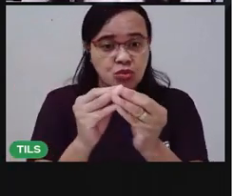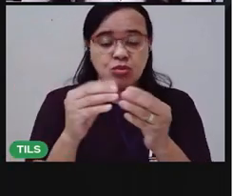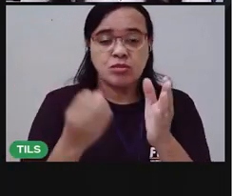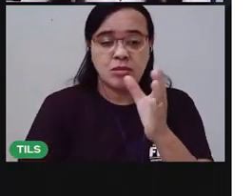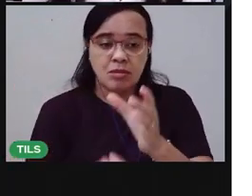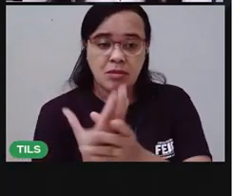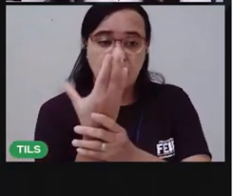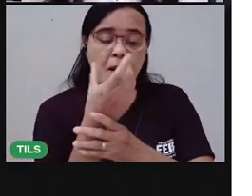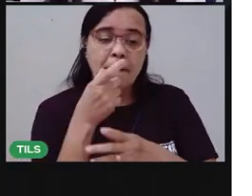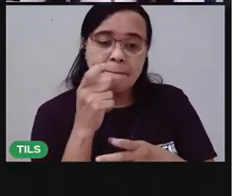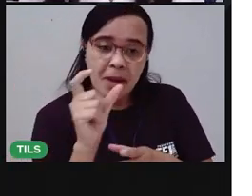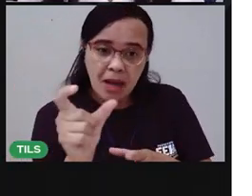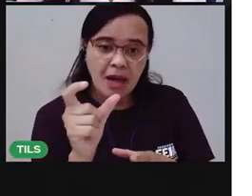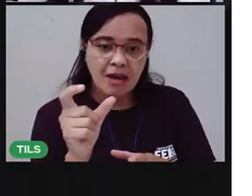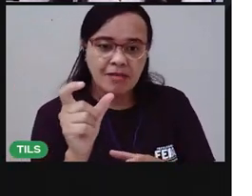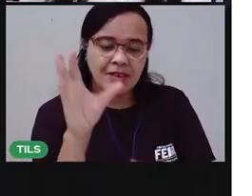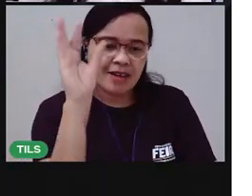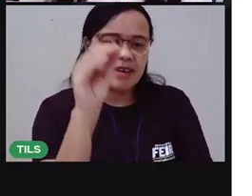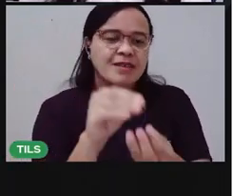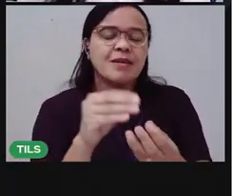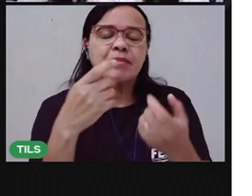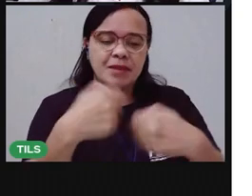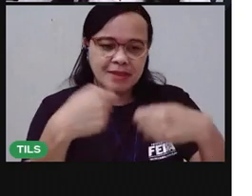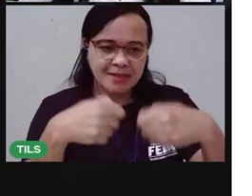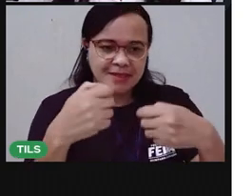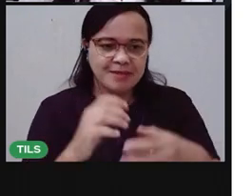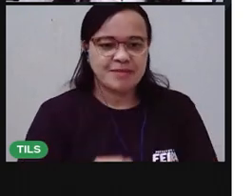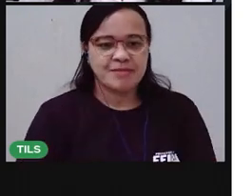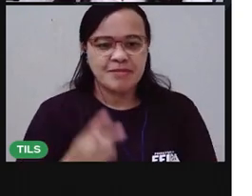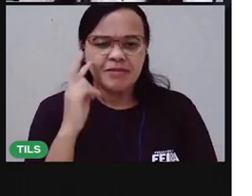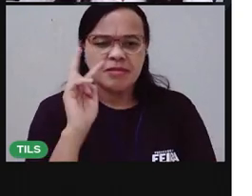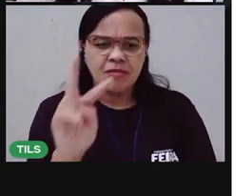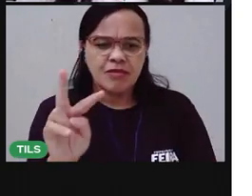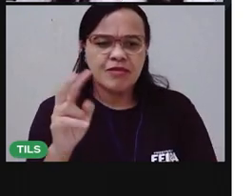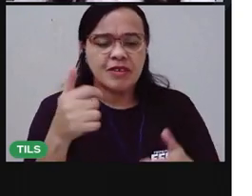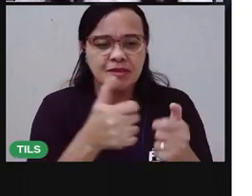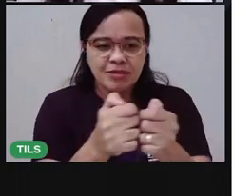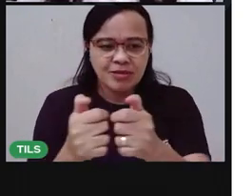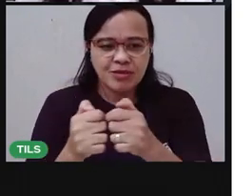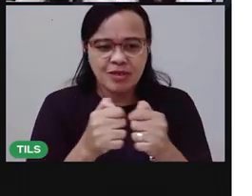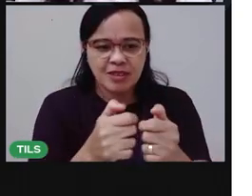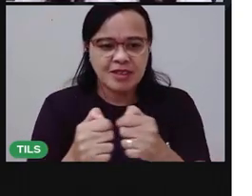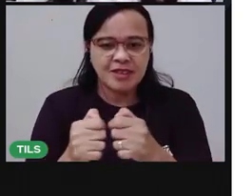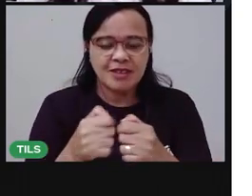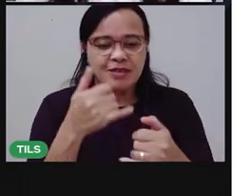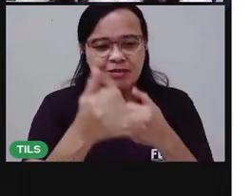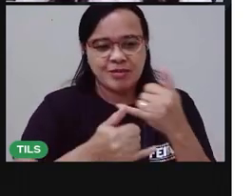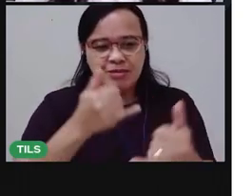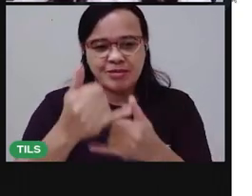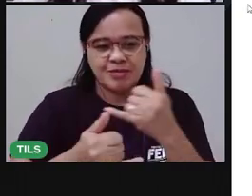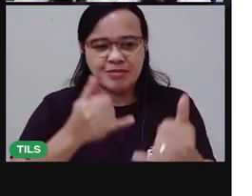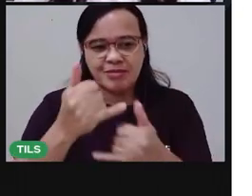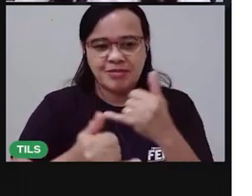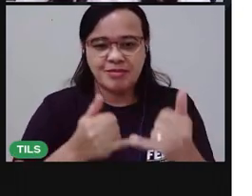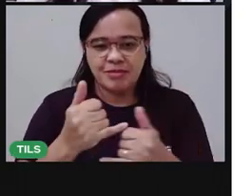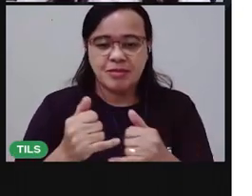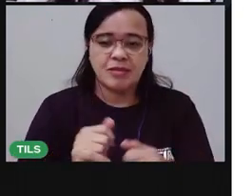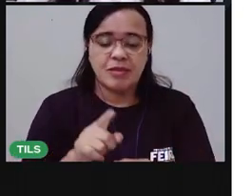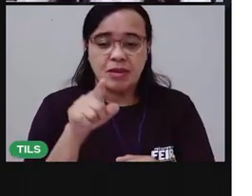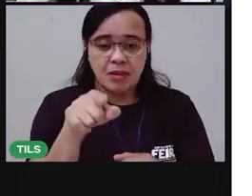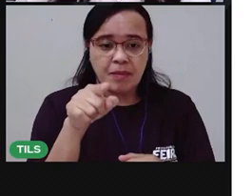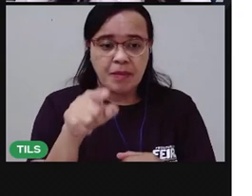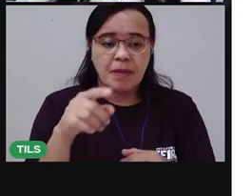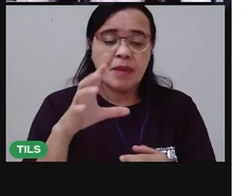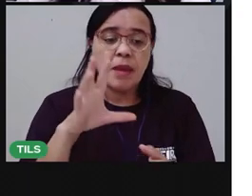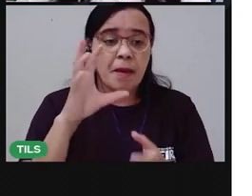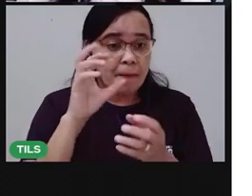vamos ver agora algumas estrelas nesse joguinho Olha o link está aqui no de